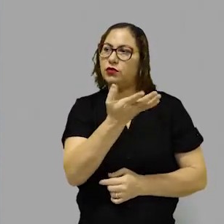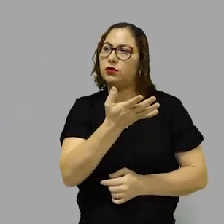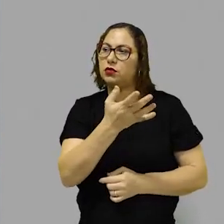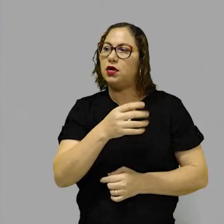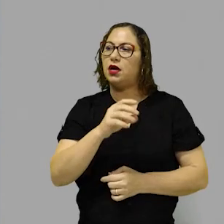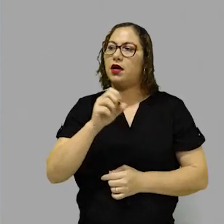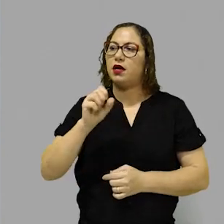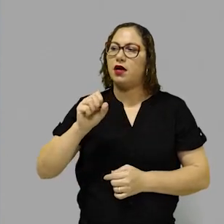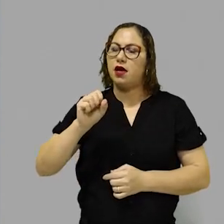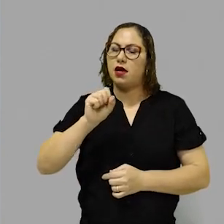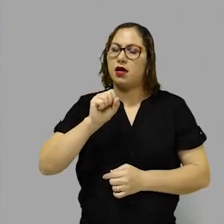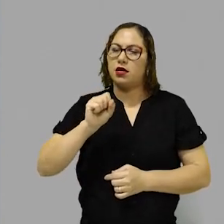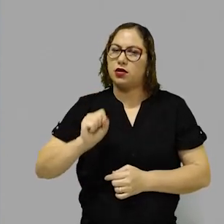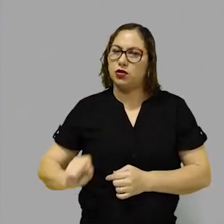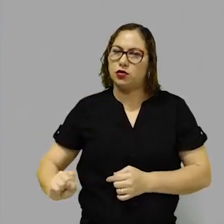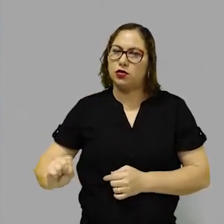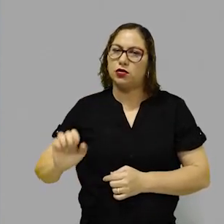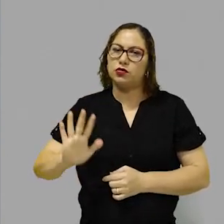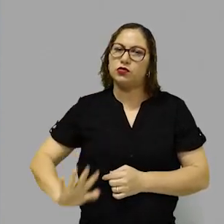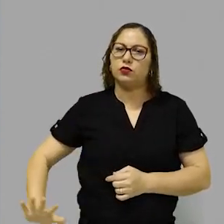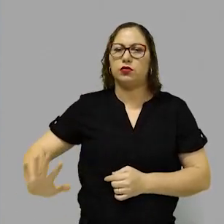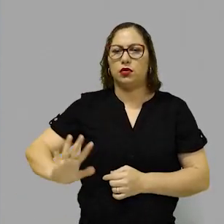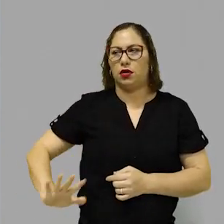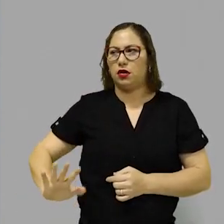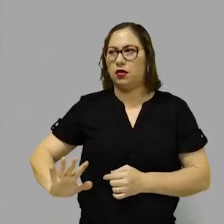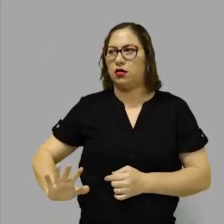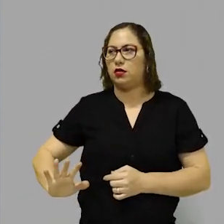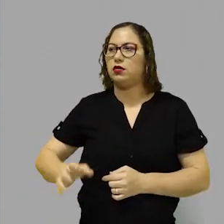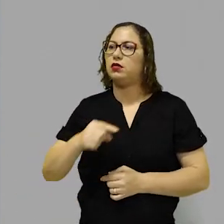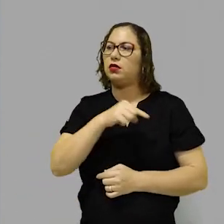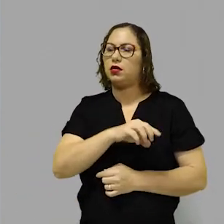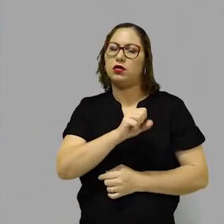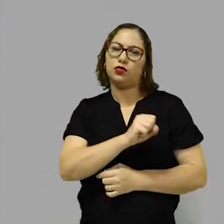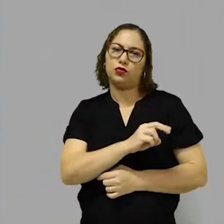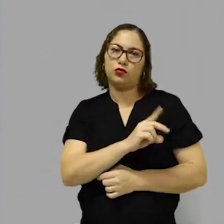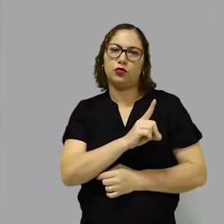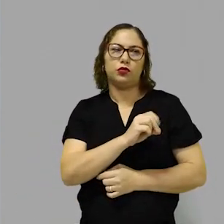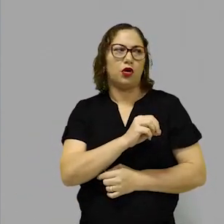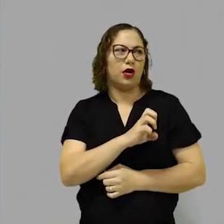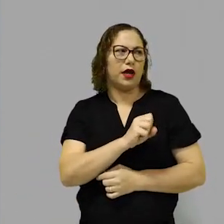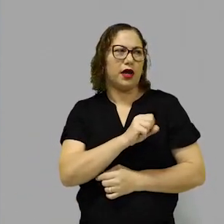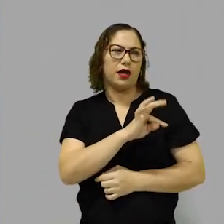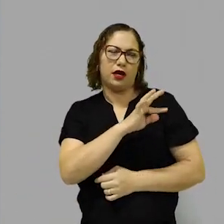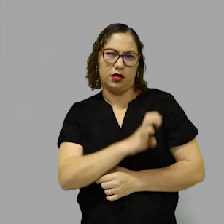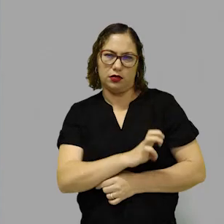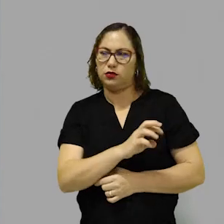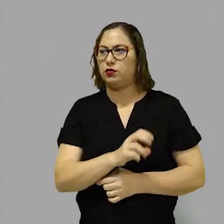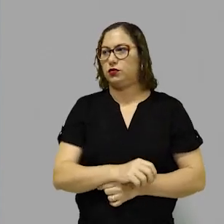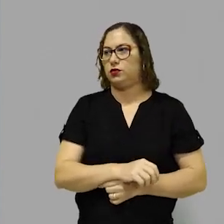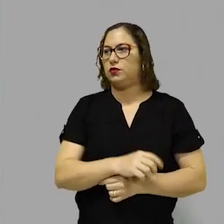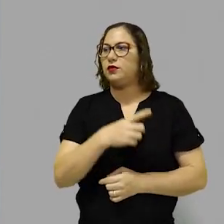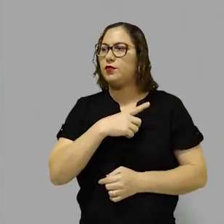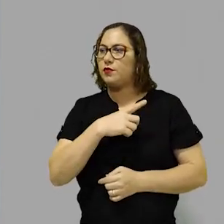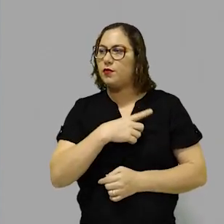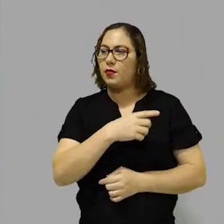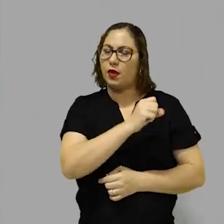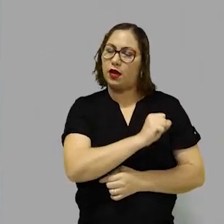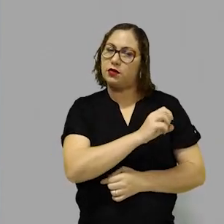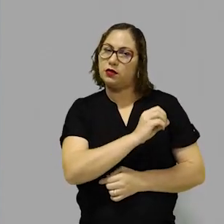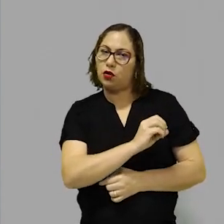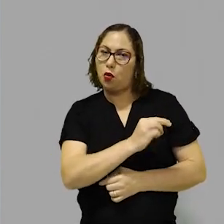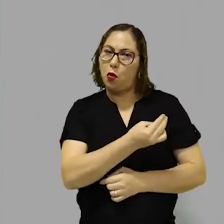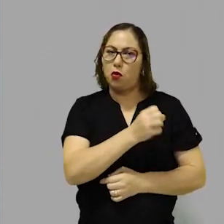representado pelas letras SE, e Sudoeste, representado pelas letras